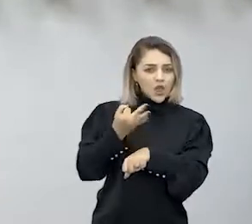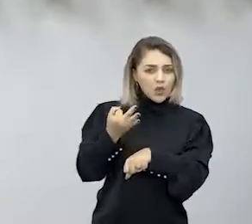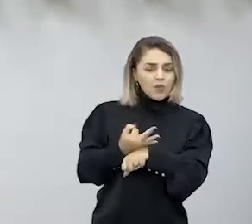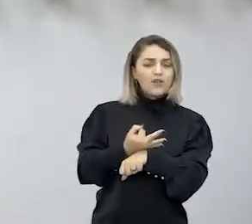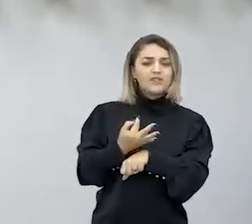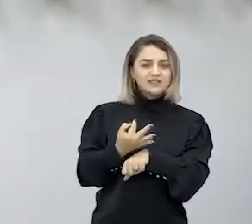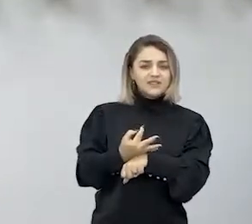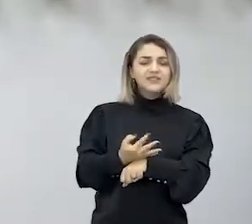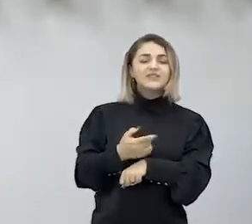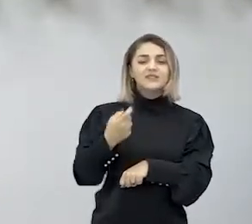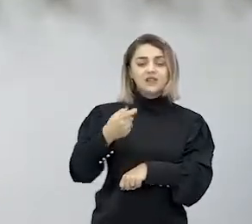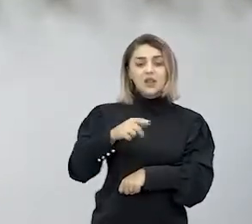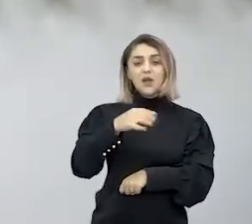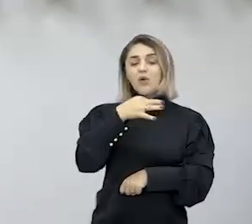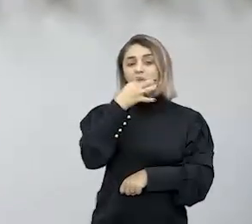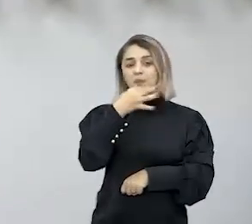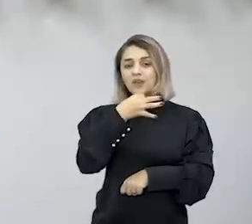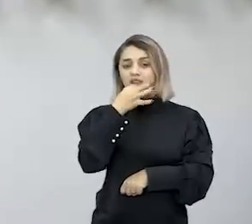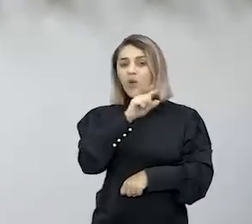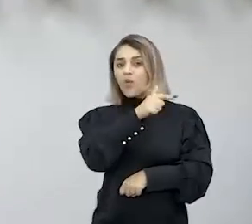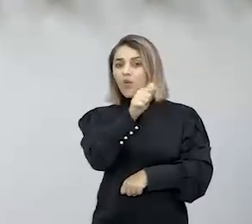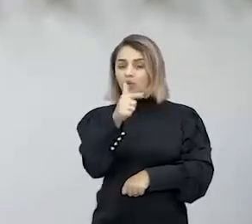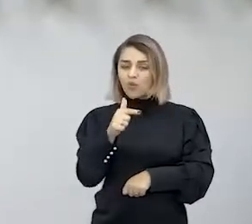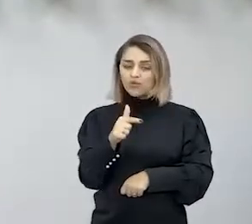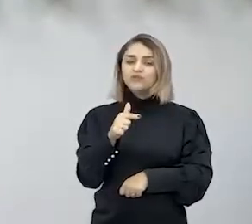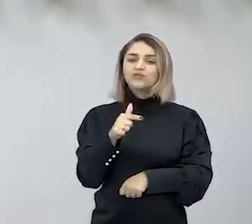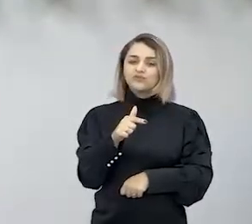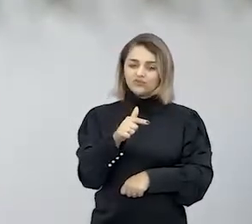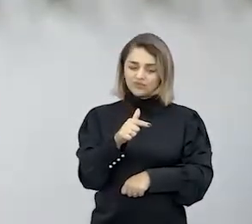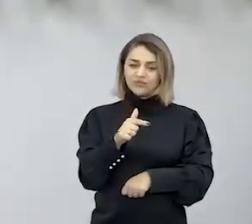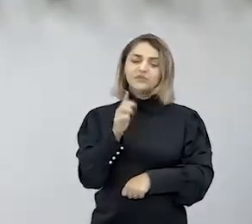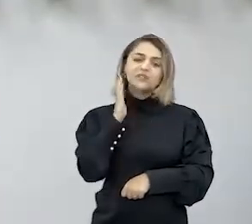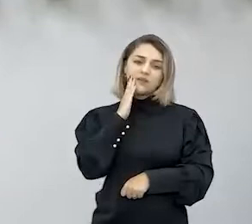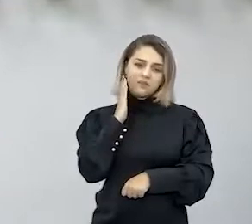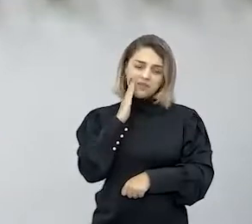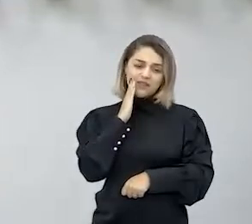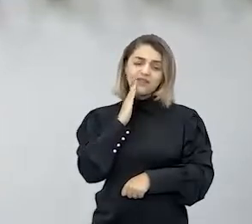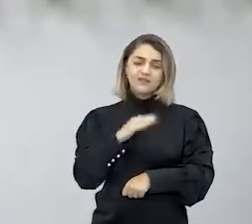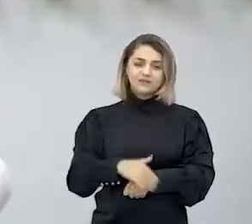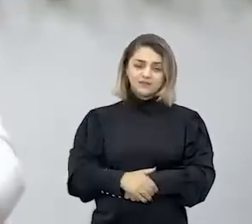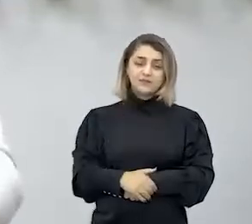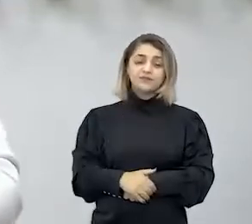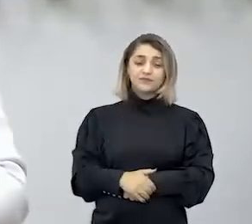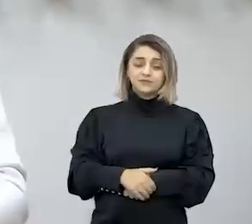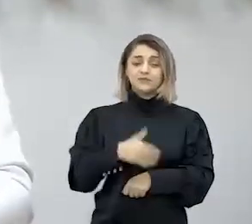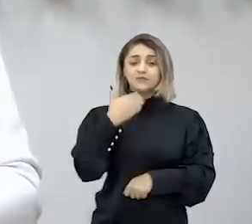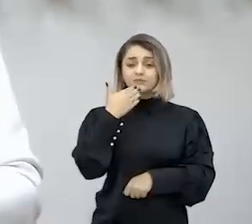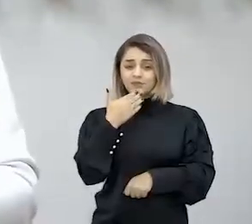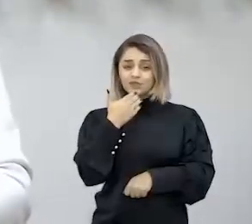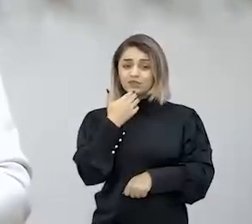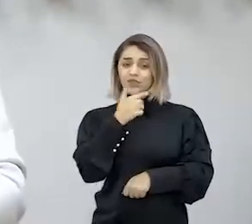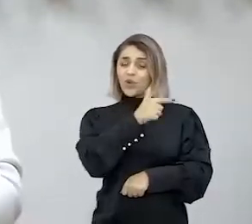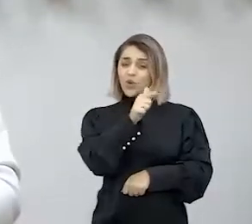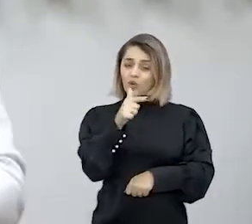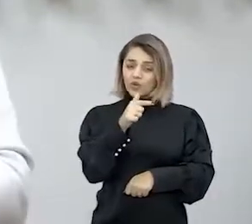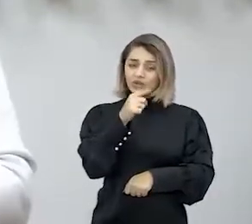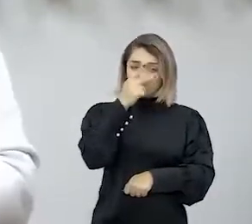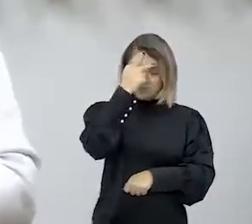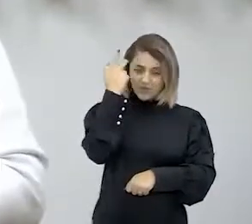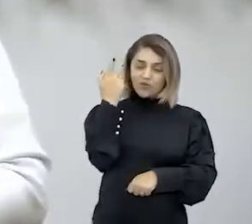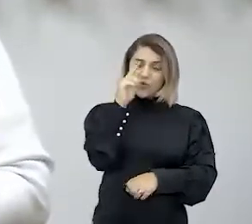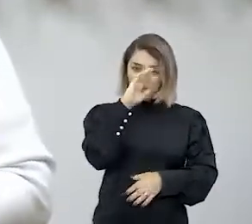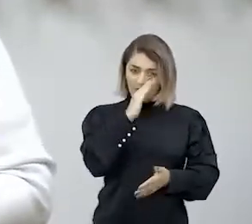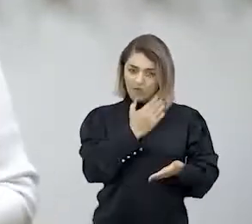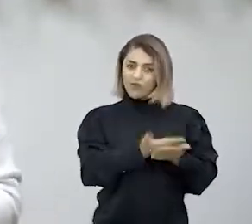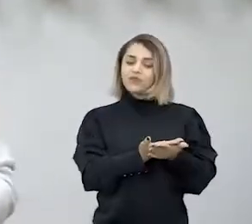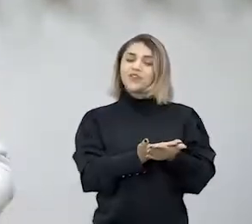outro tem de opinião, aquilo que o outro gosta e pedir que o outro também tenha tolerância quanto a você. Eu gosto